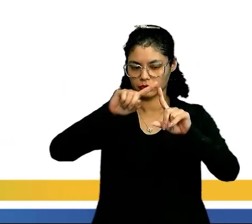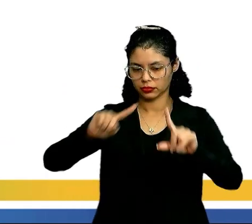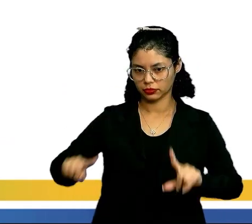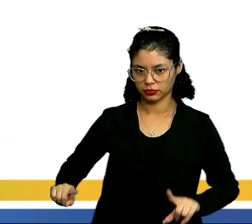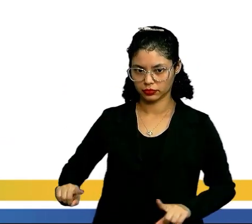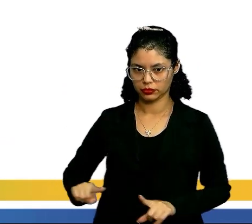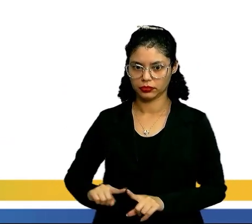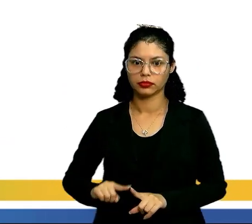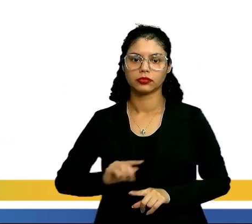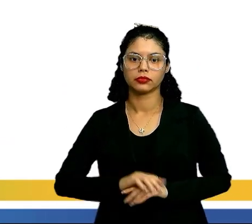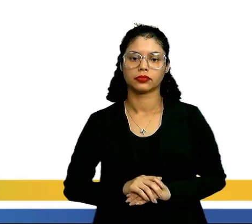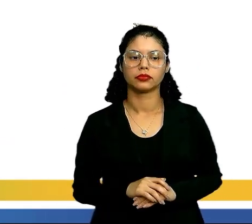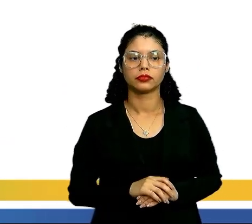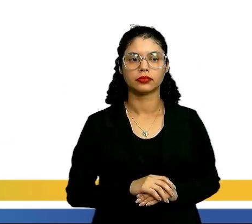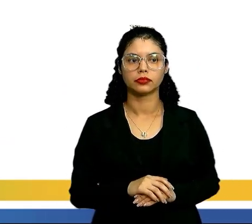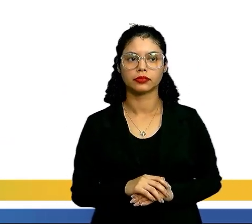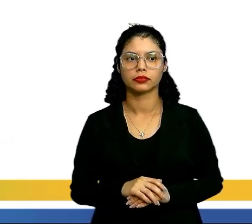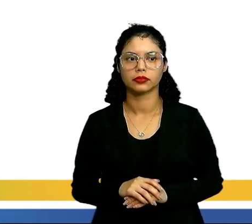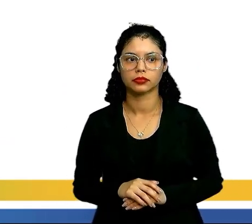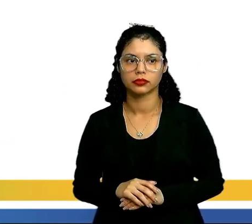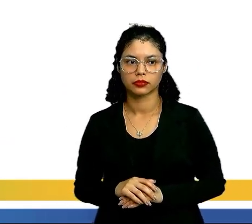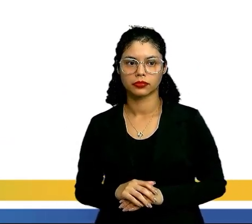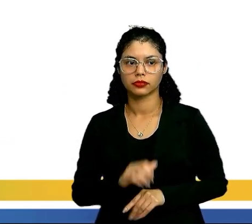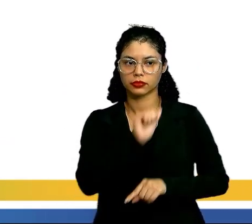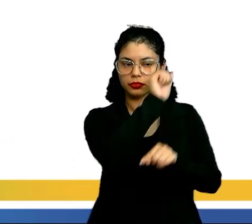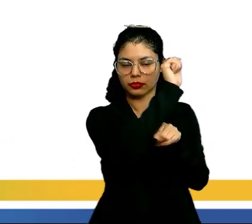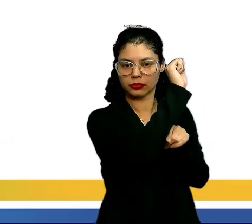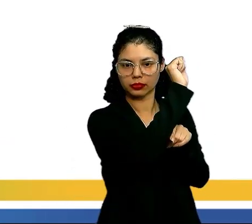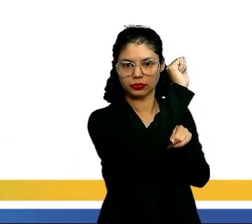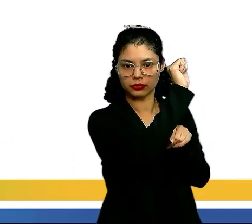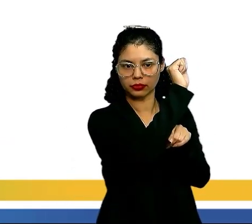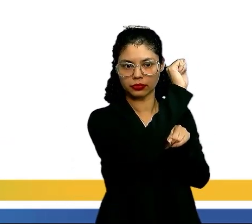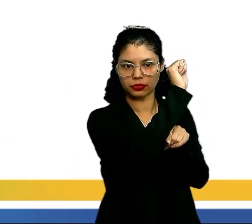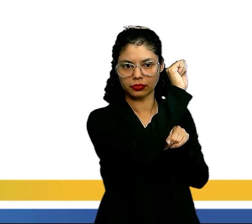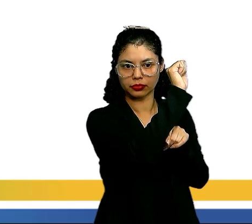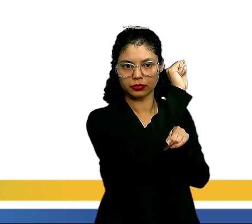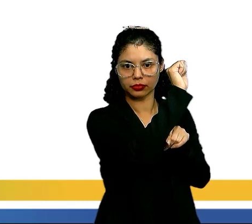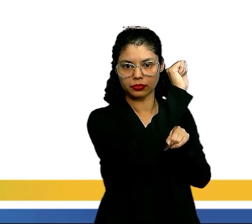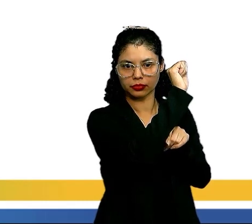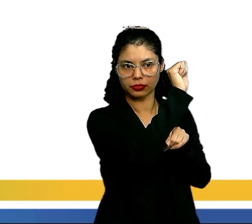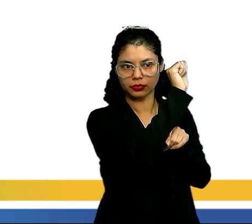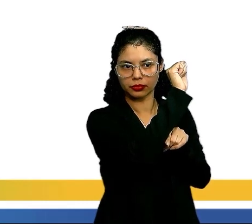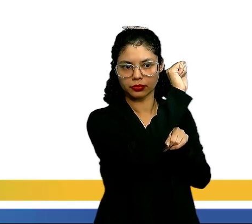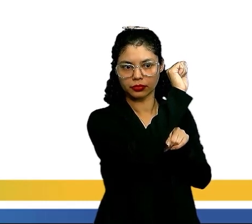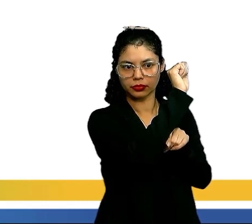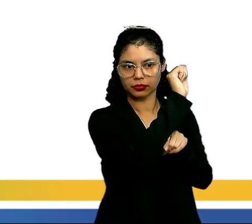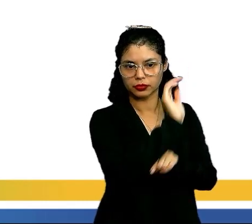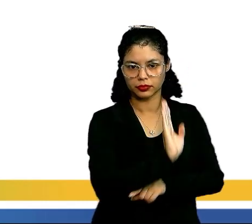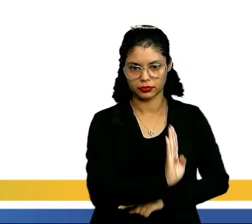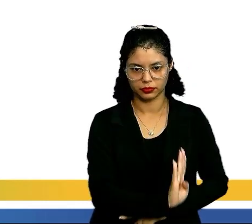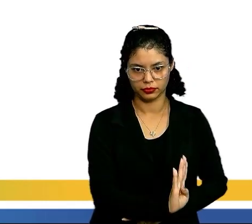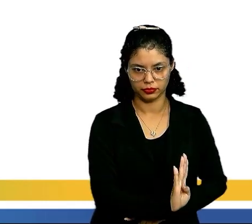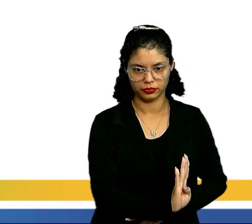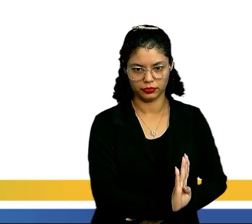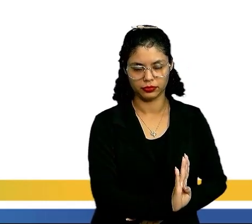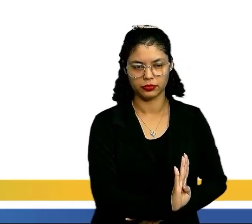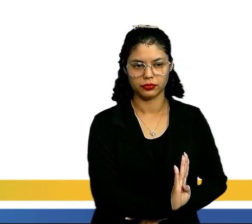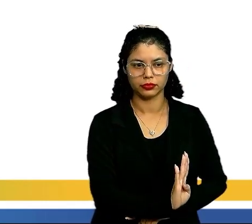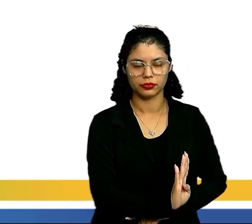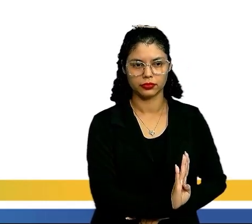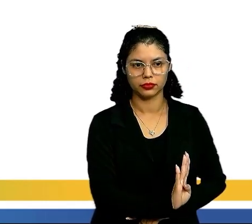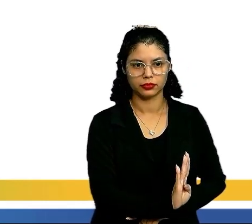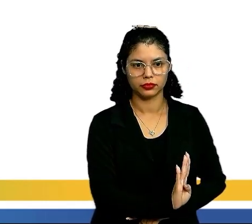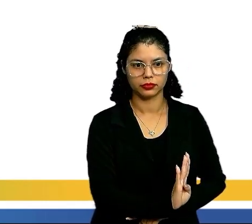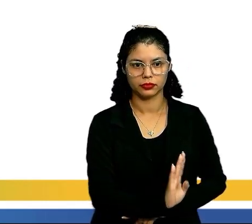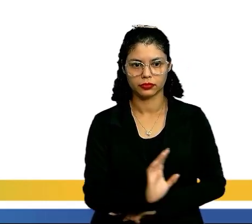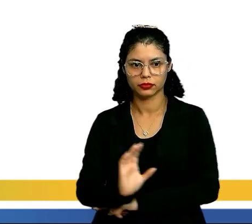aí, certo? A parte A, que está lá em cima, na câmera. B, a